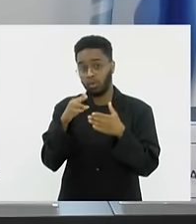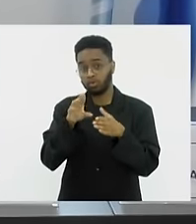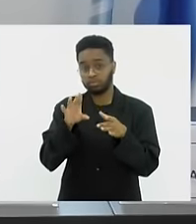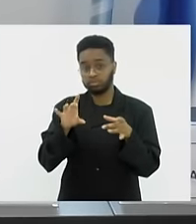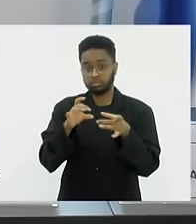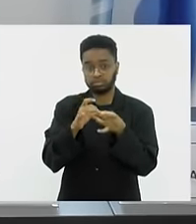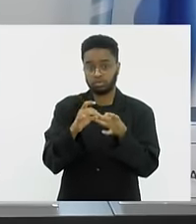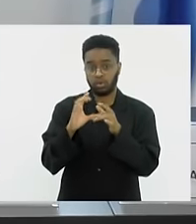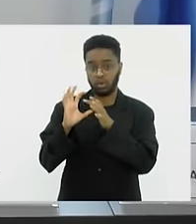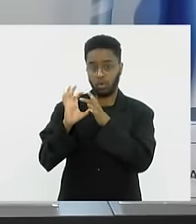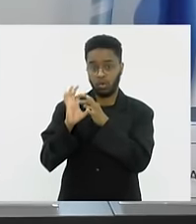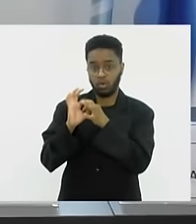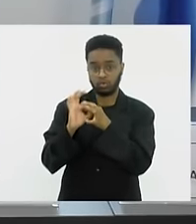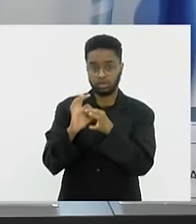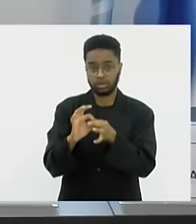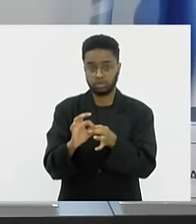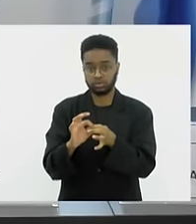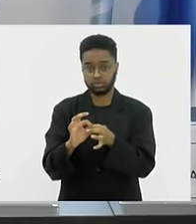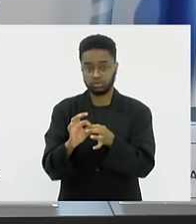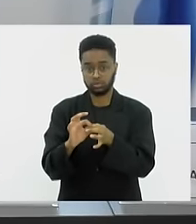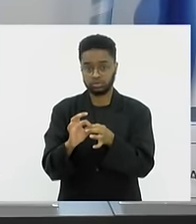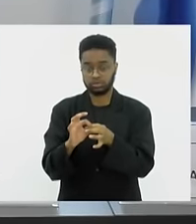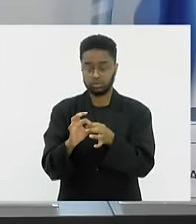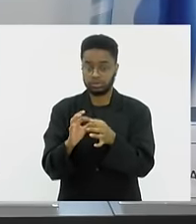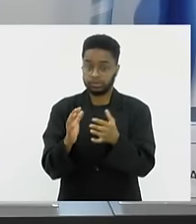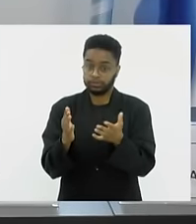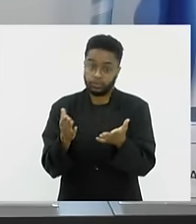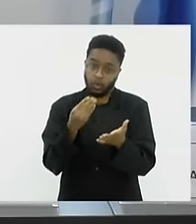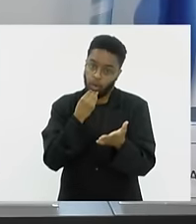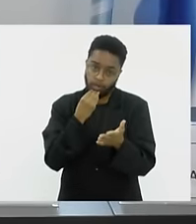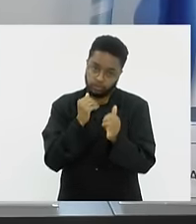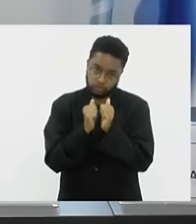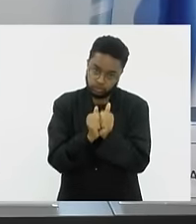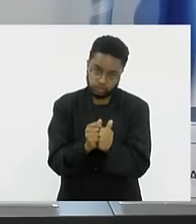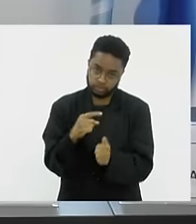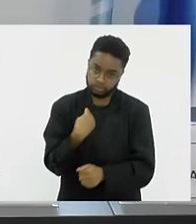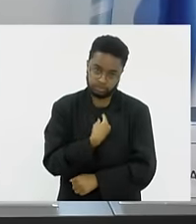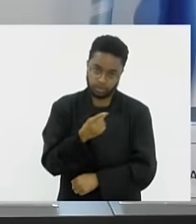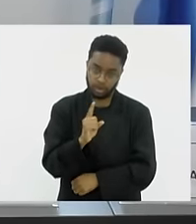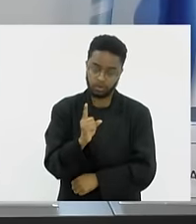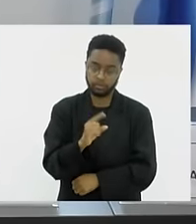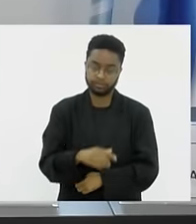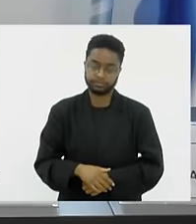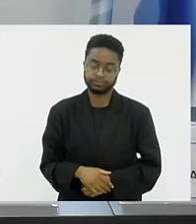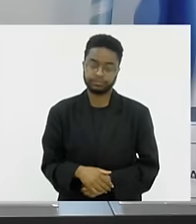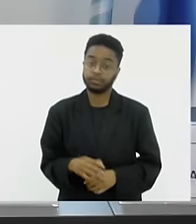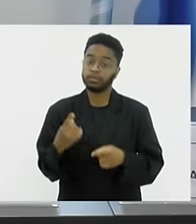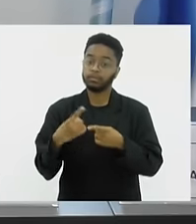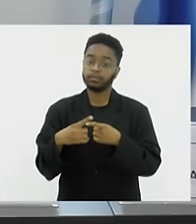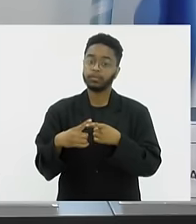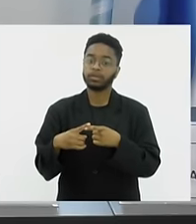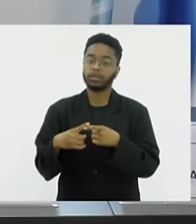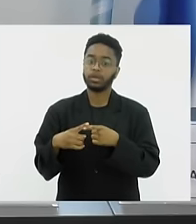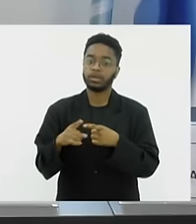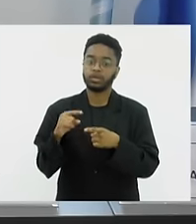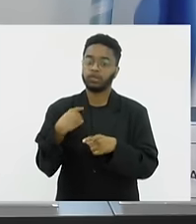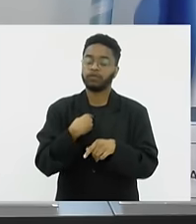contexto de correcional, não estarão conosco, evidente. Então, o procedimento vai ser o seguinte: a gente